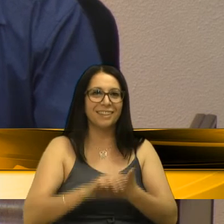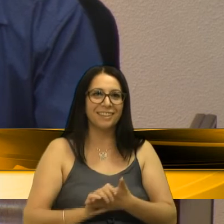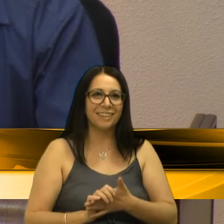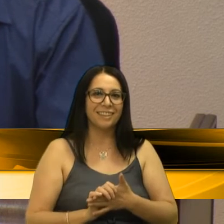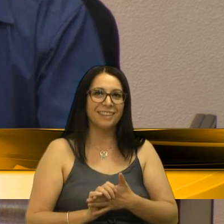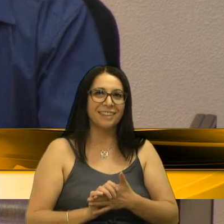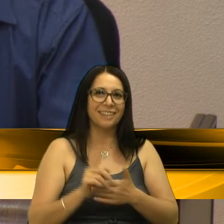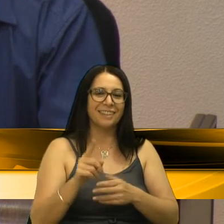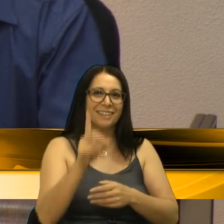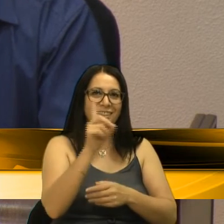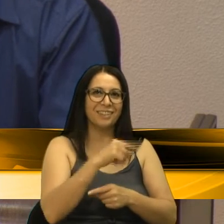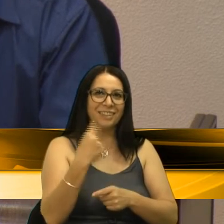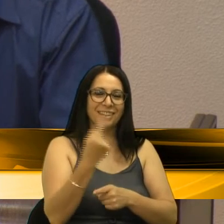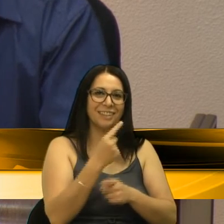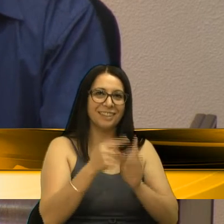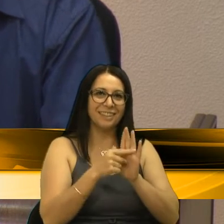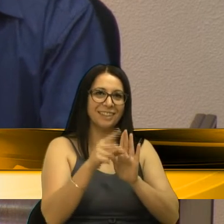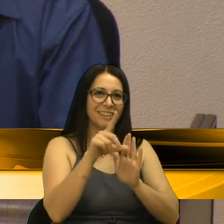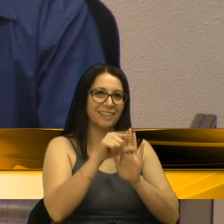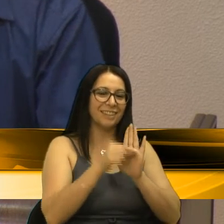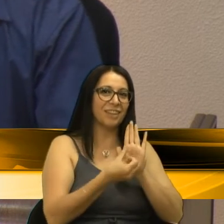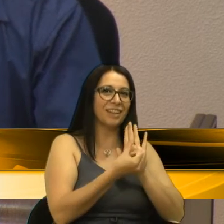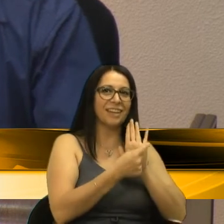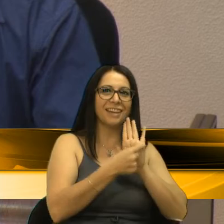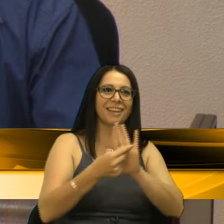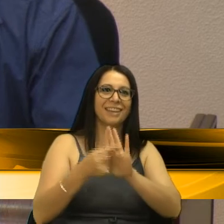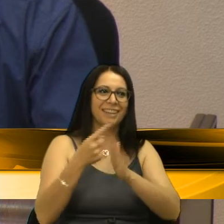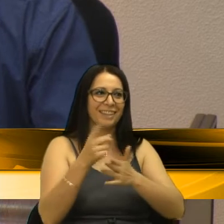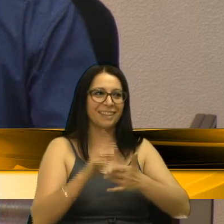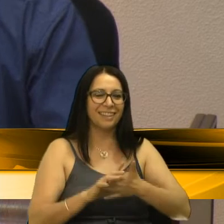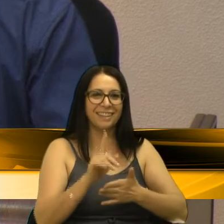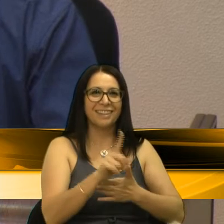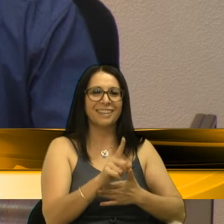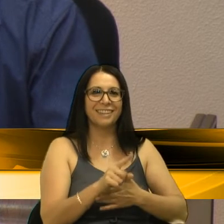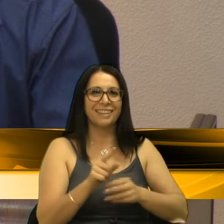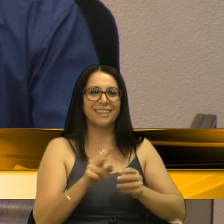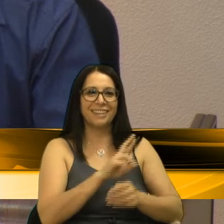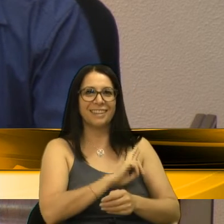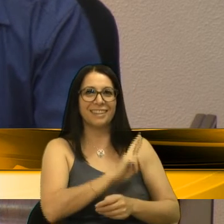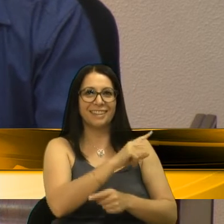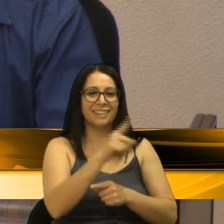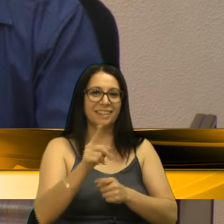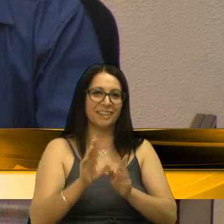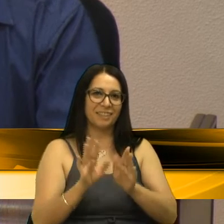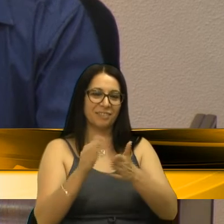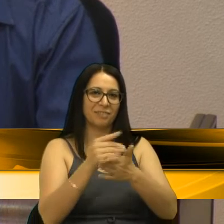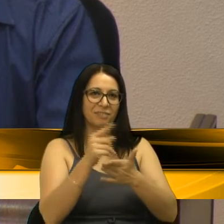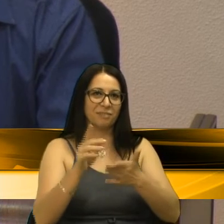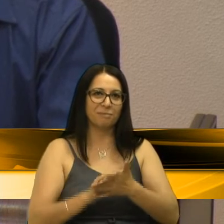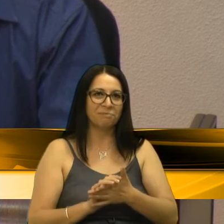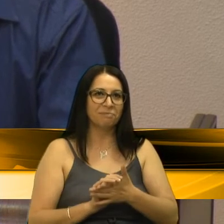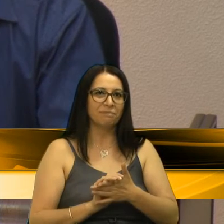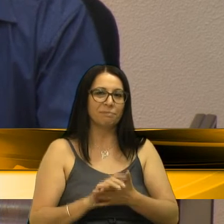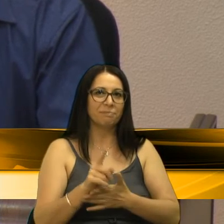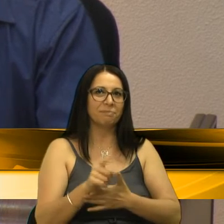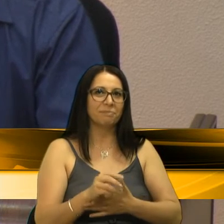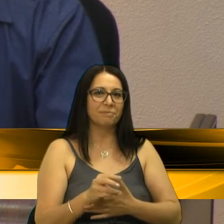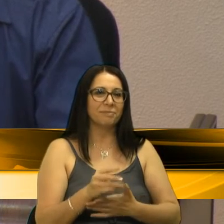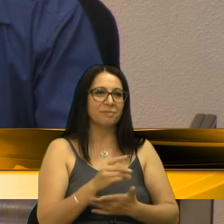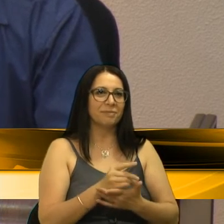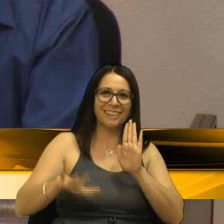direito à recondução. Inciso 6º, os conselhos locais de saúde indicarão representantes para compor o fórum dos conselhos locais de saúde. Artigo